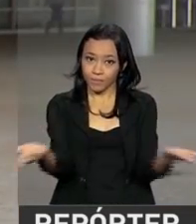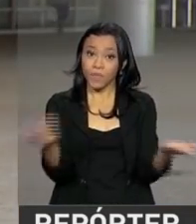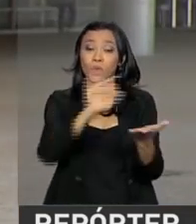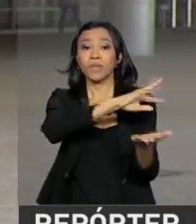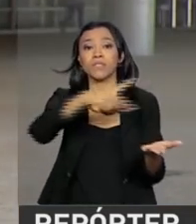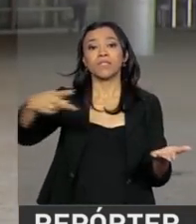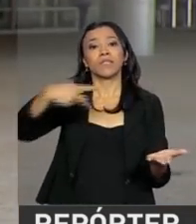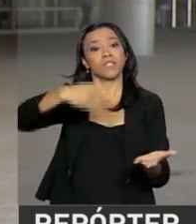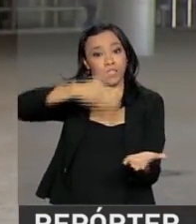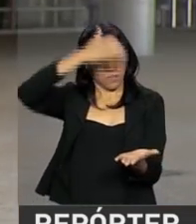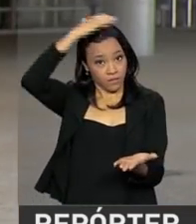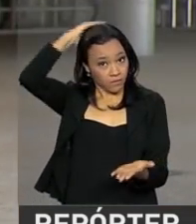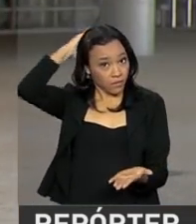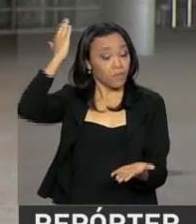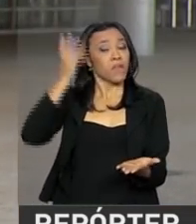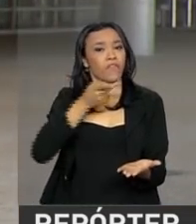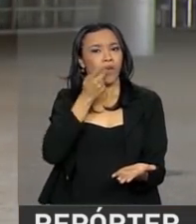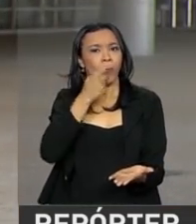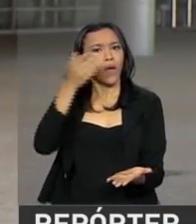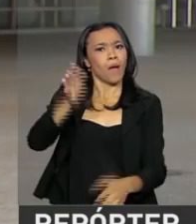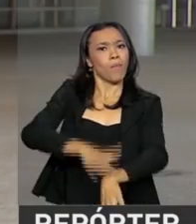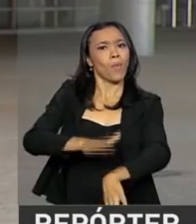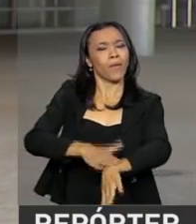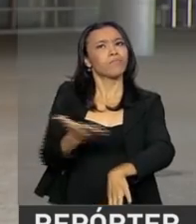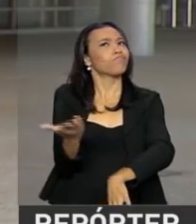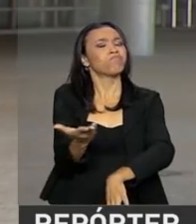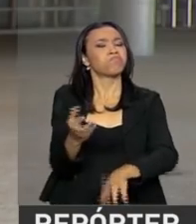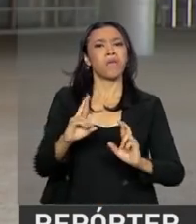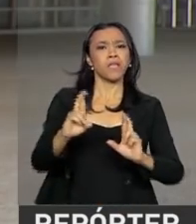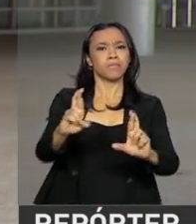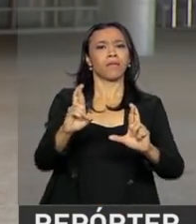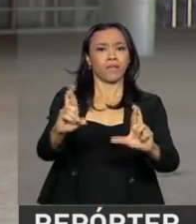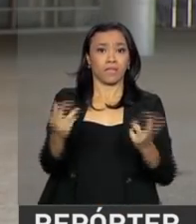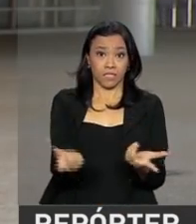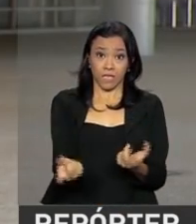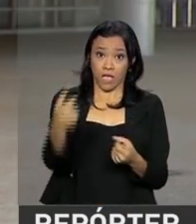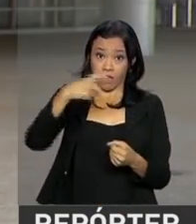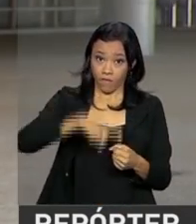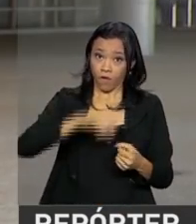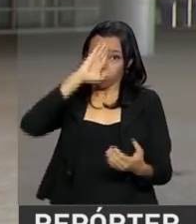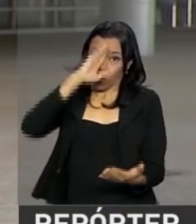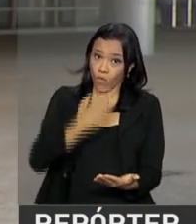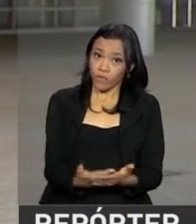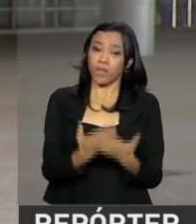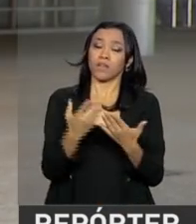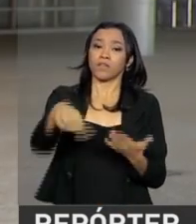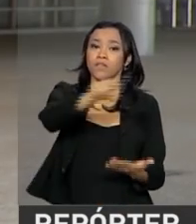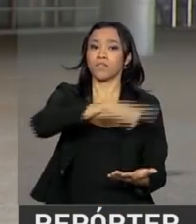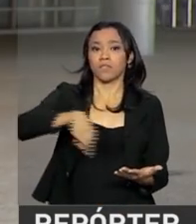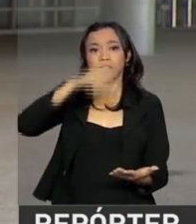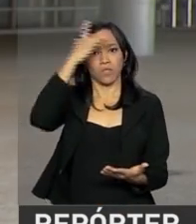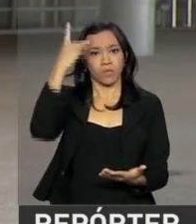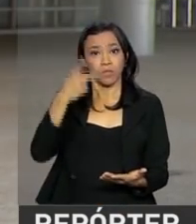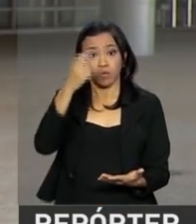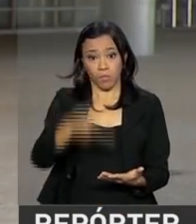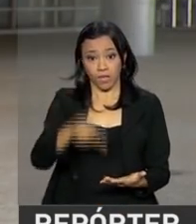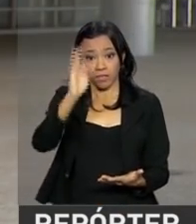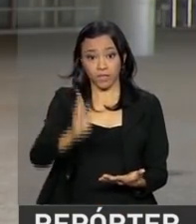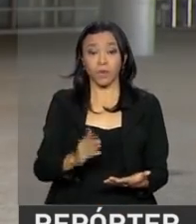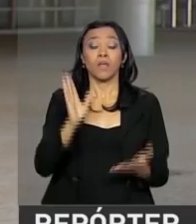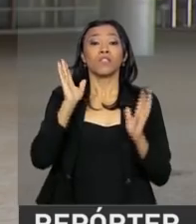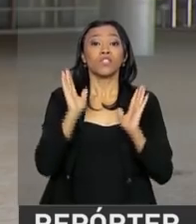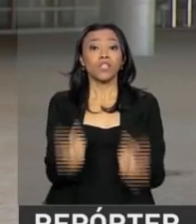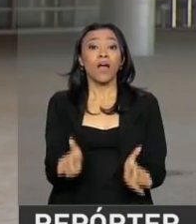da República, Michel Temer, disse que esse é um momento de esperança e de retomada da confiança dos brasileiros. Ele disse que o governo já tem